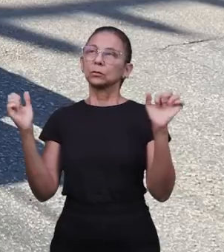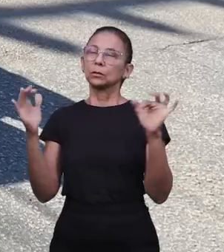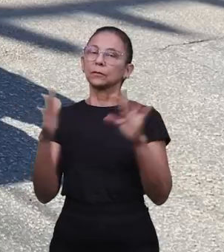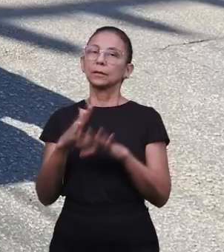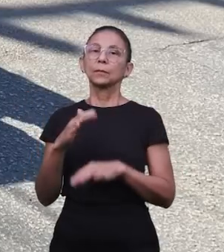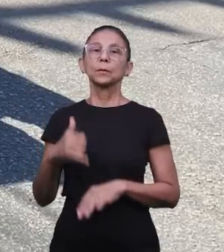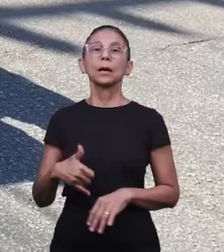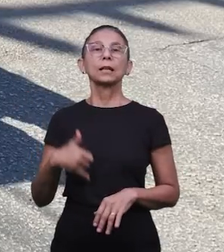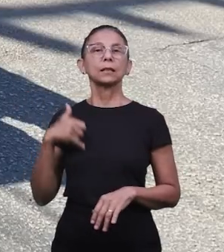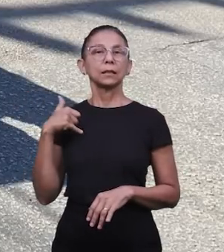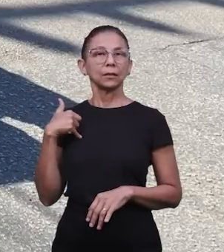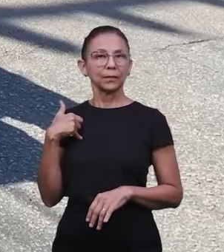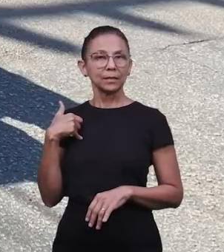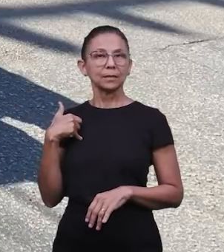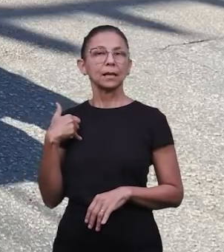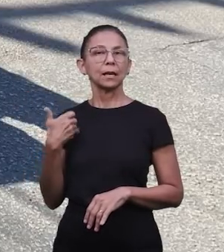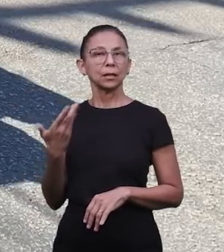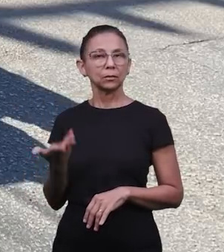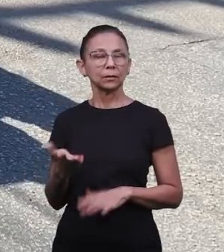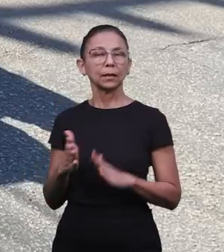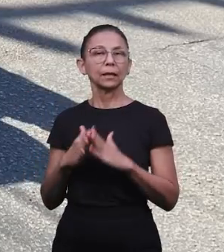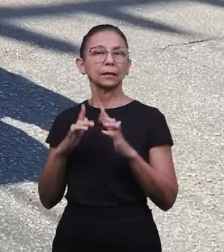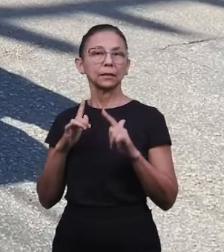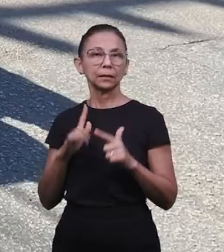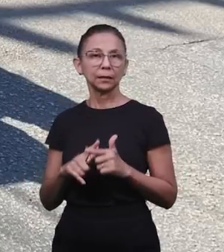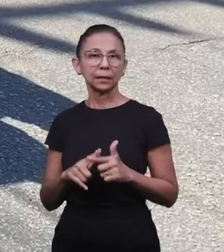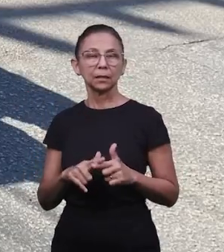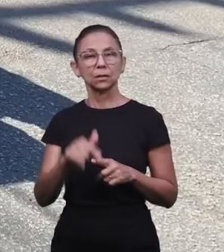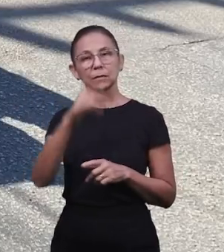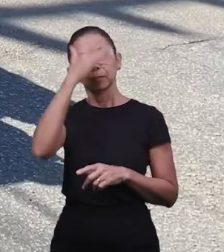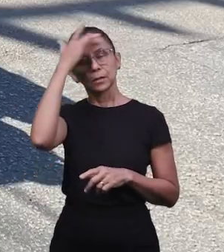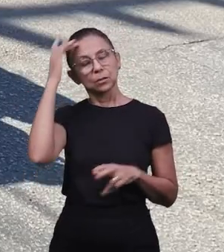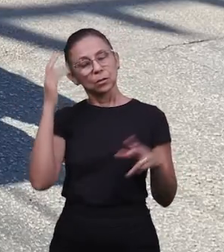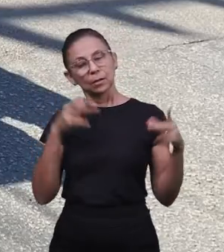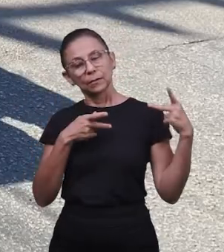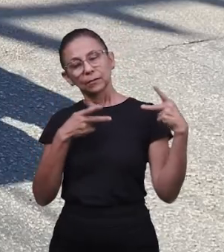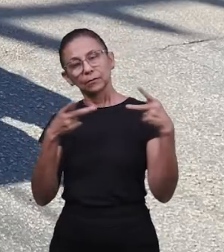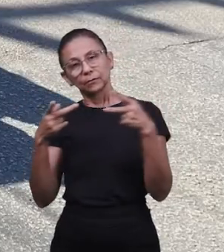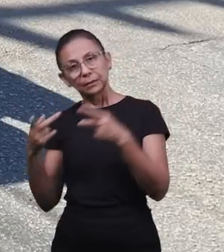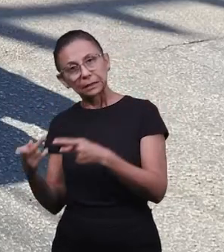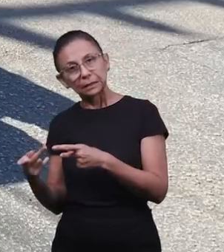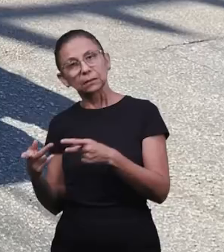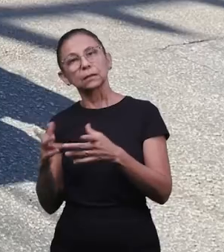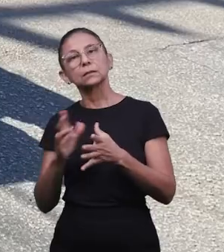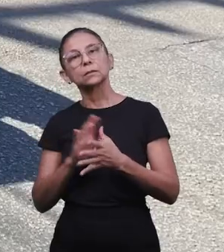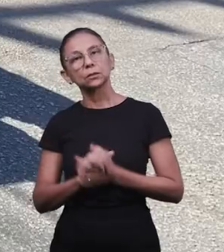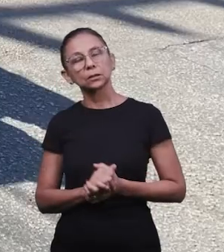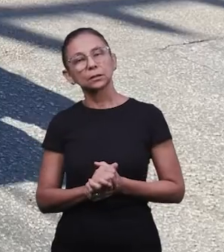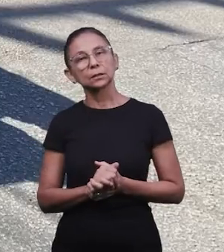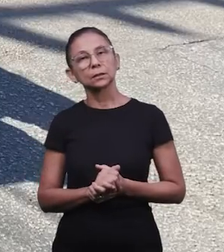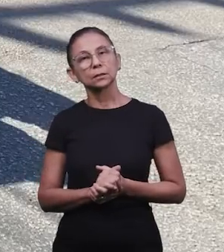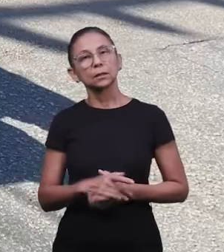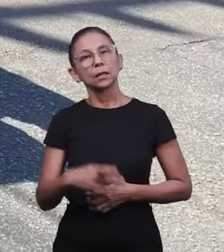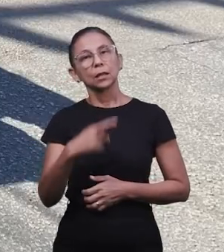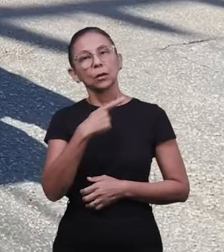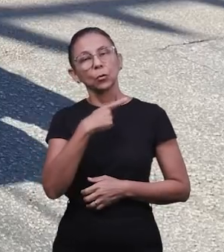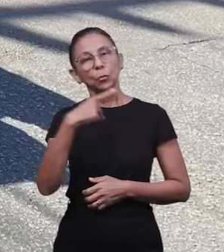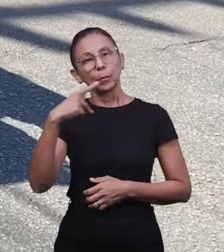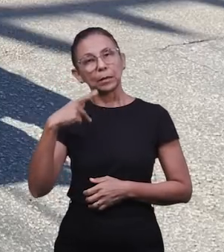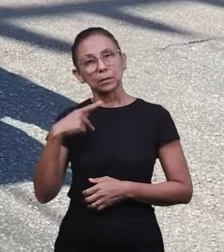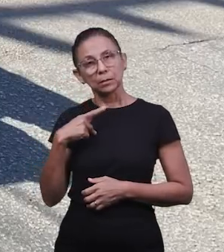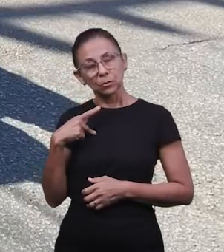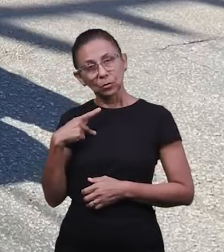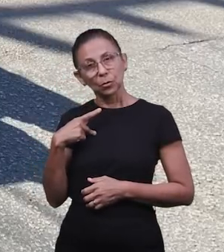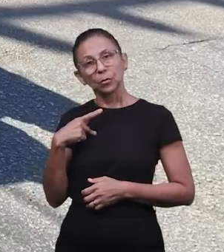de glorificação pelo aniversário contou com a presença de visitantes. O pastor Josué